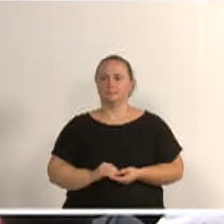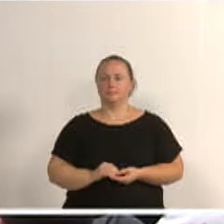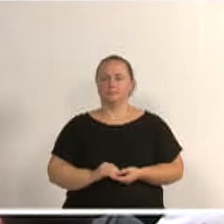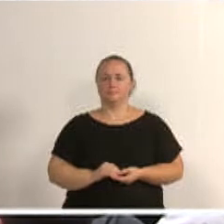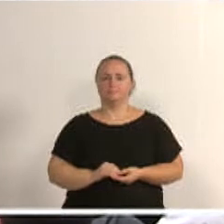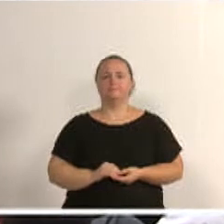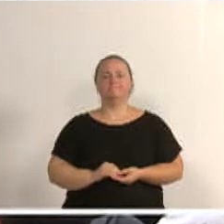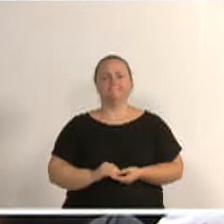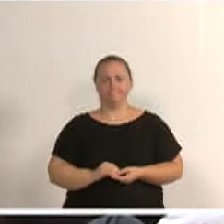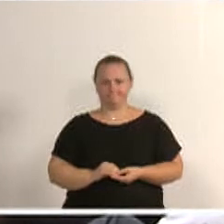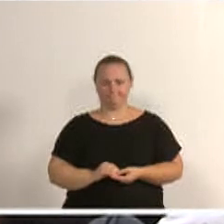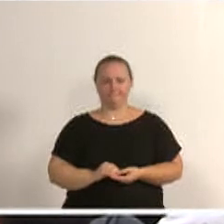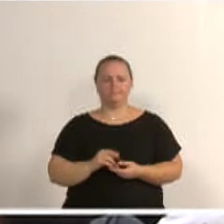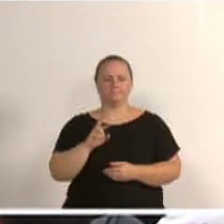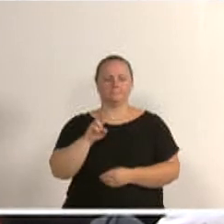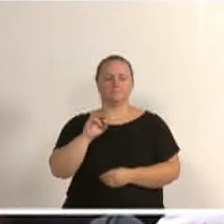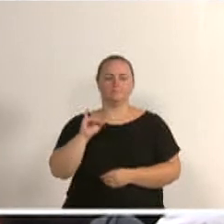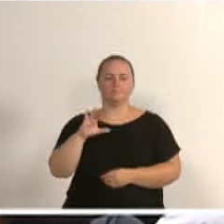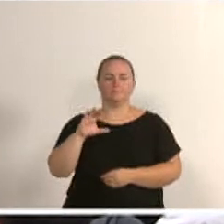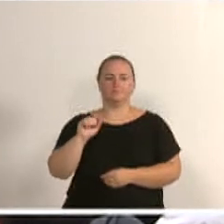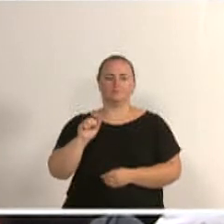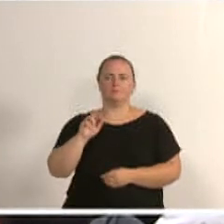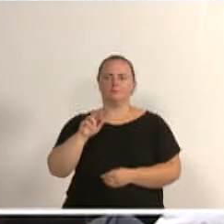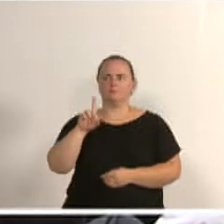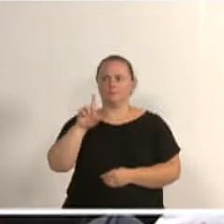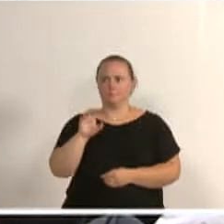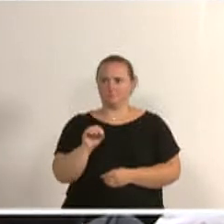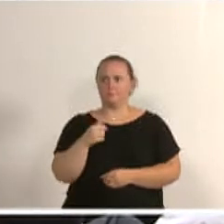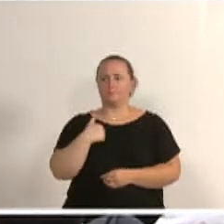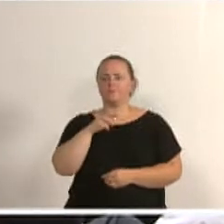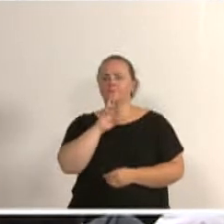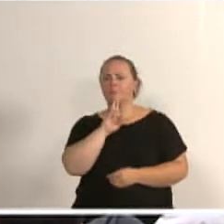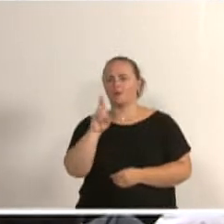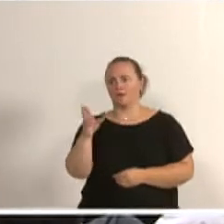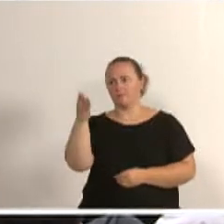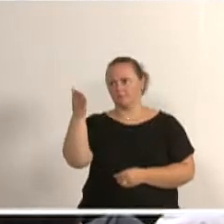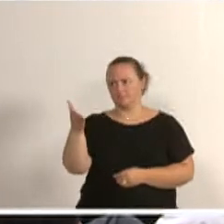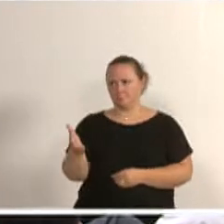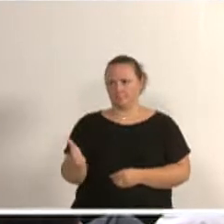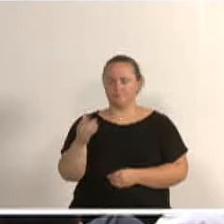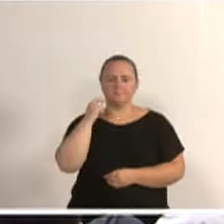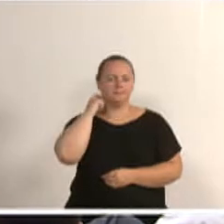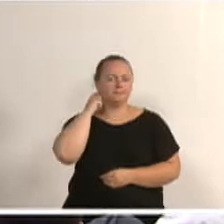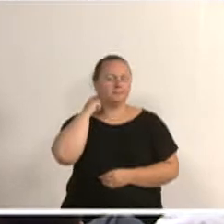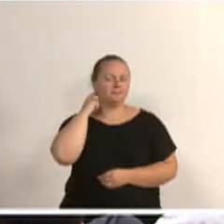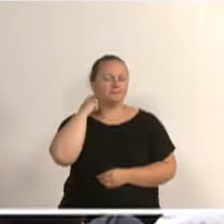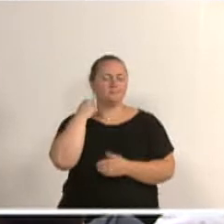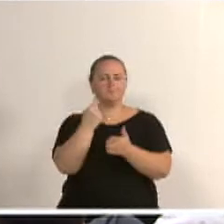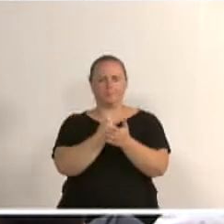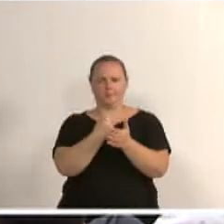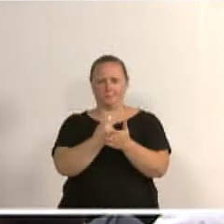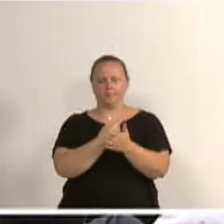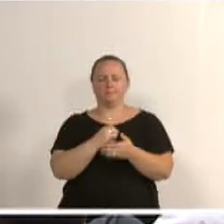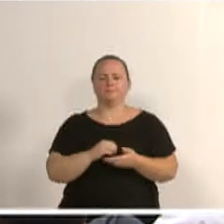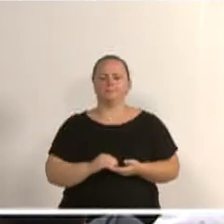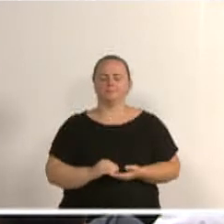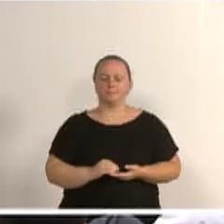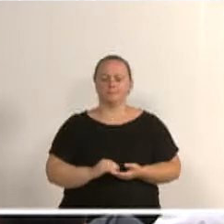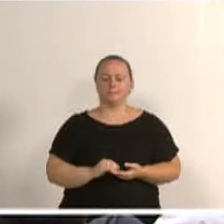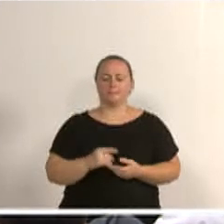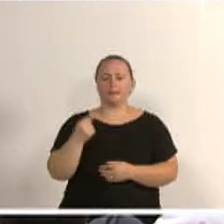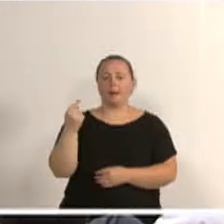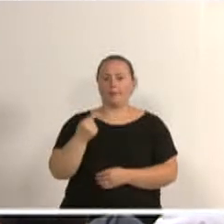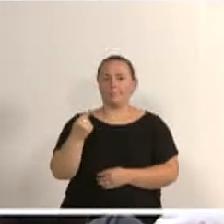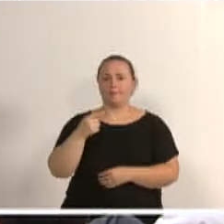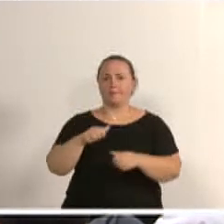Senhor Ricardo, eu vou responder o senhor até naquele questionamento que o senhor fez. Essa é a primeira audiência que